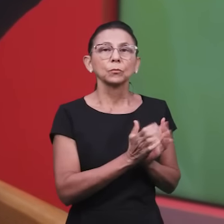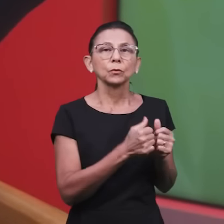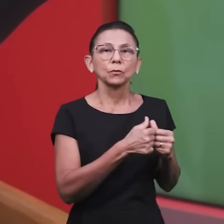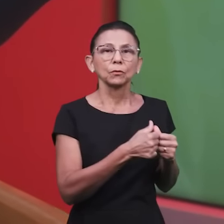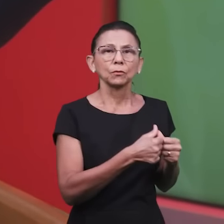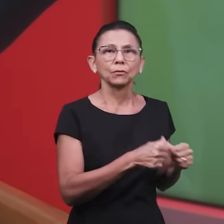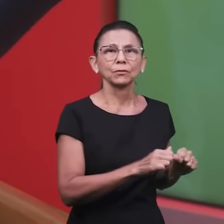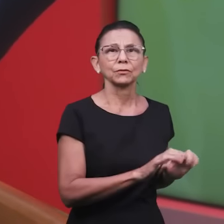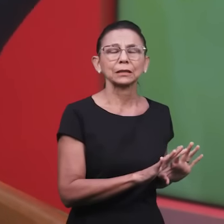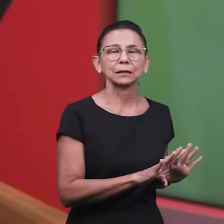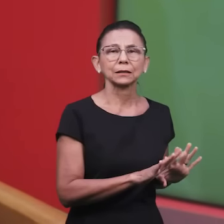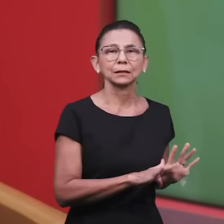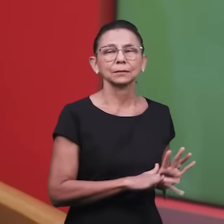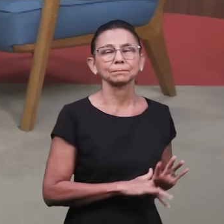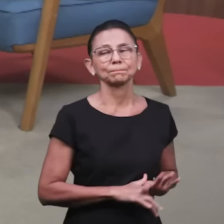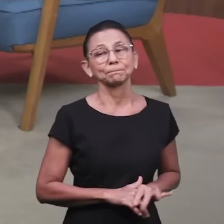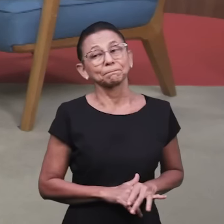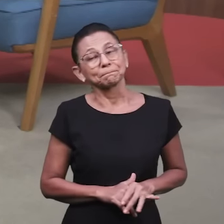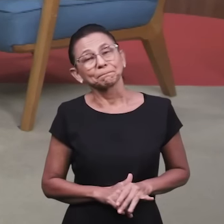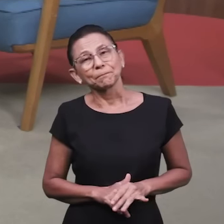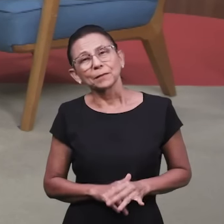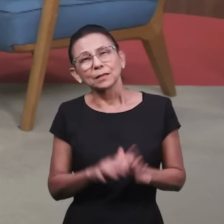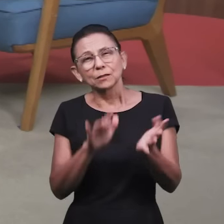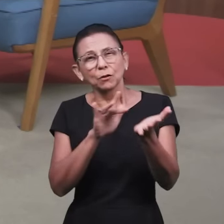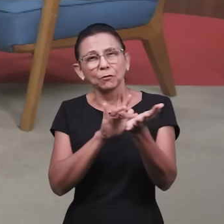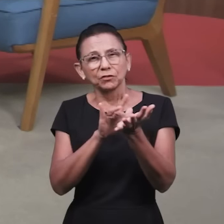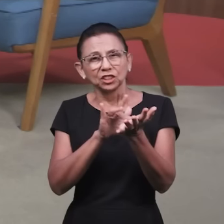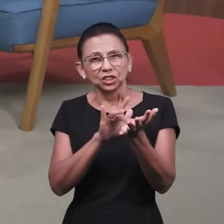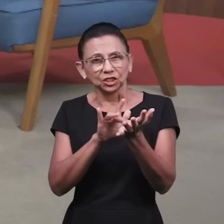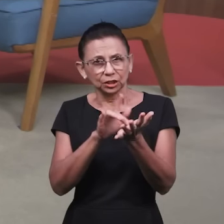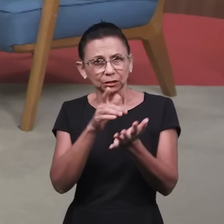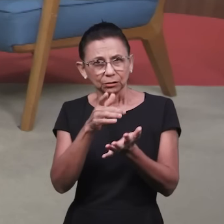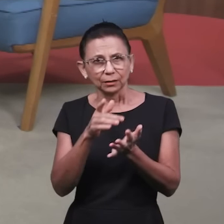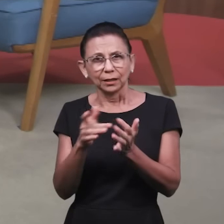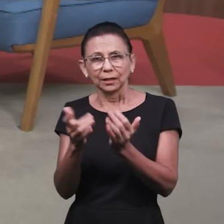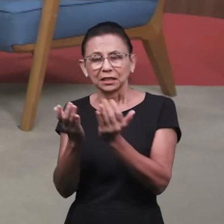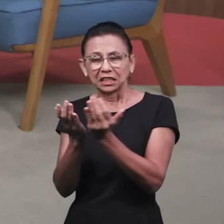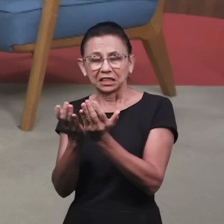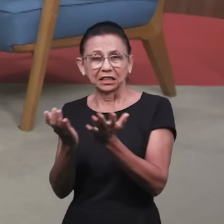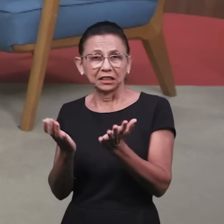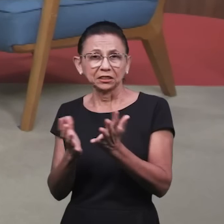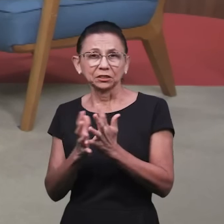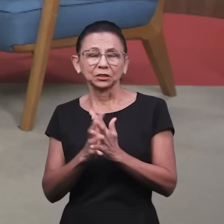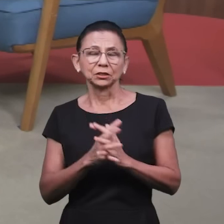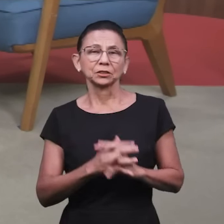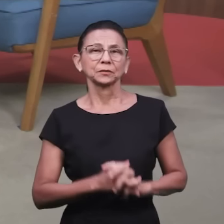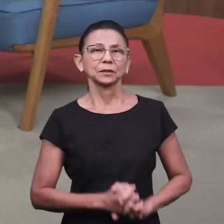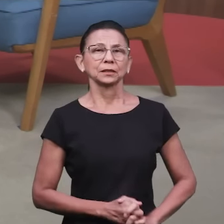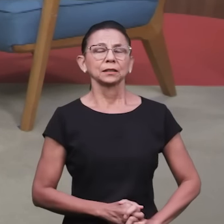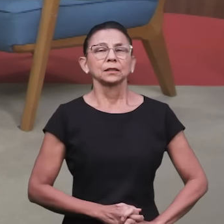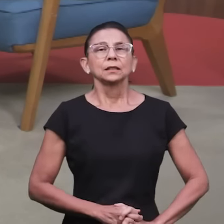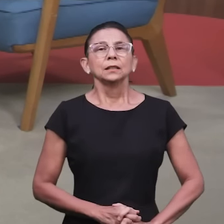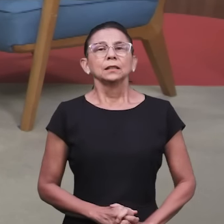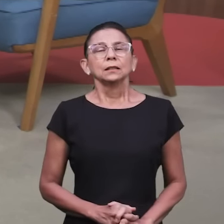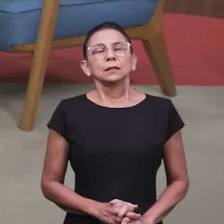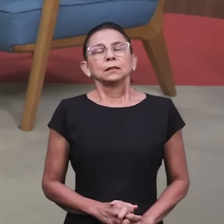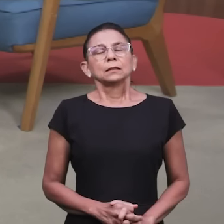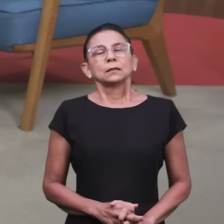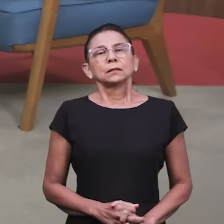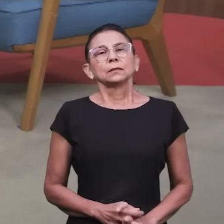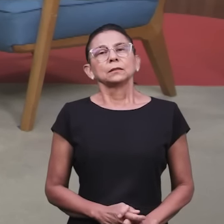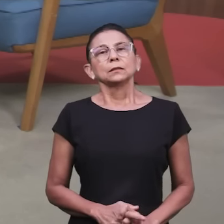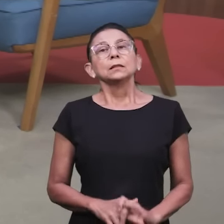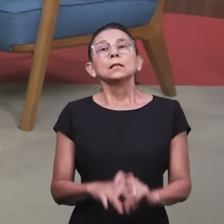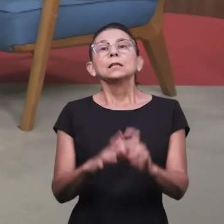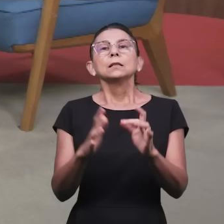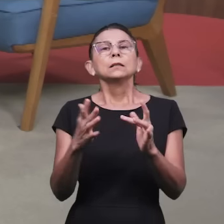você se fez parecer como a mais formosa dentre as mulheres. E esse Jesus